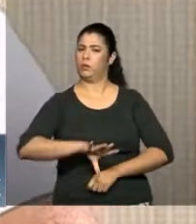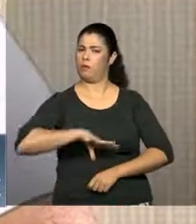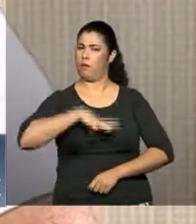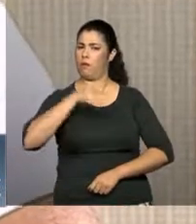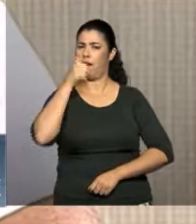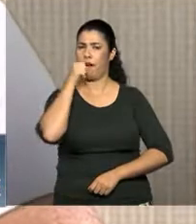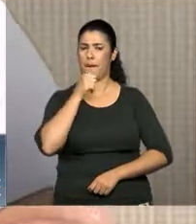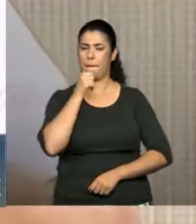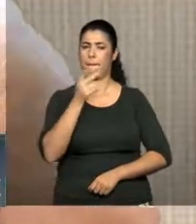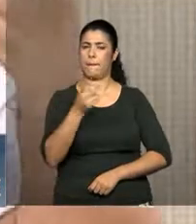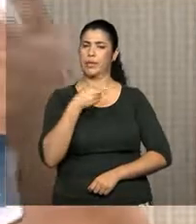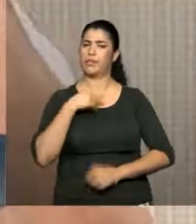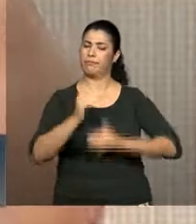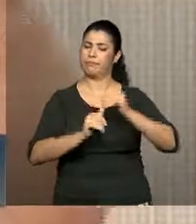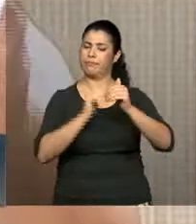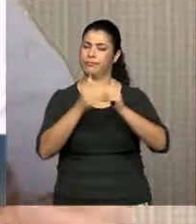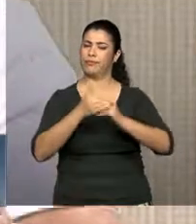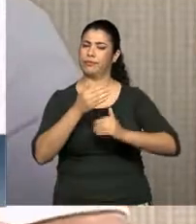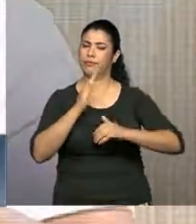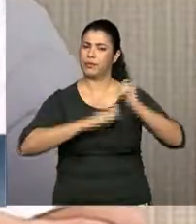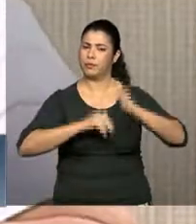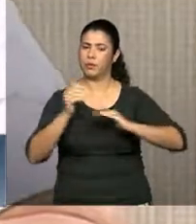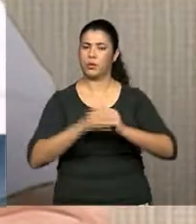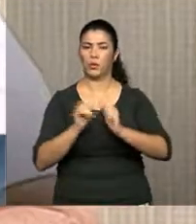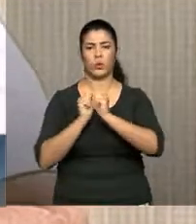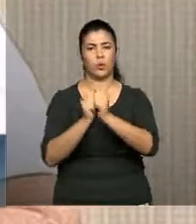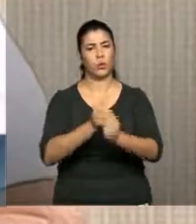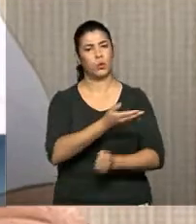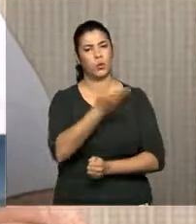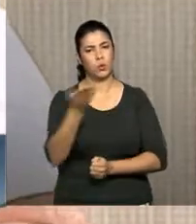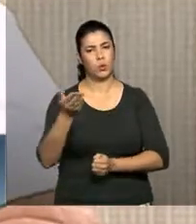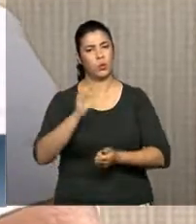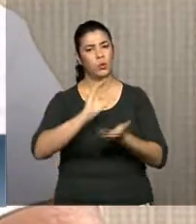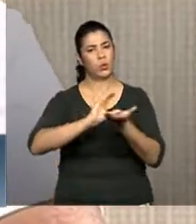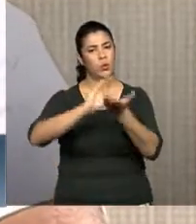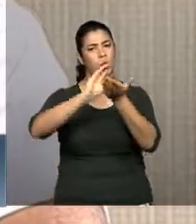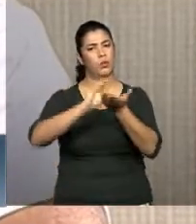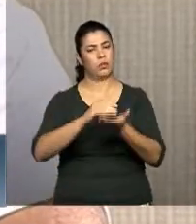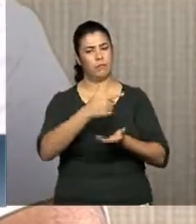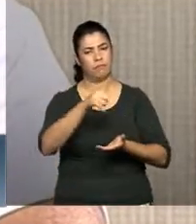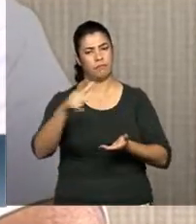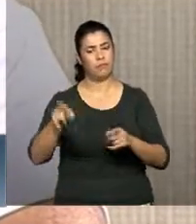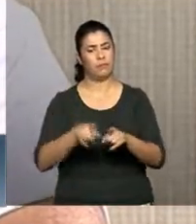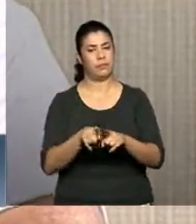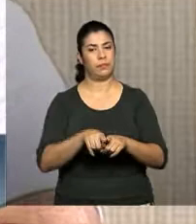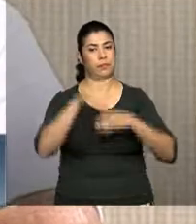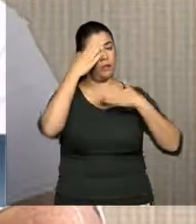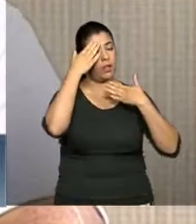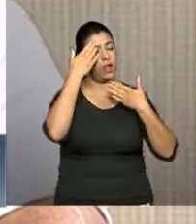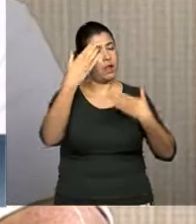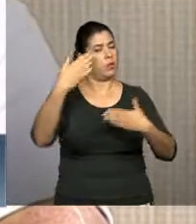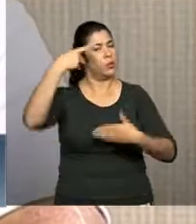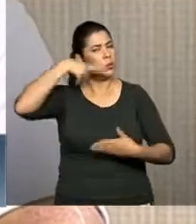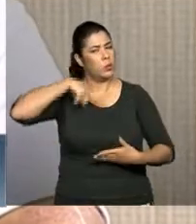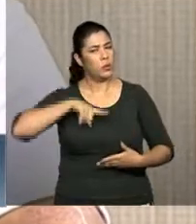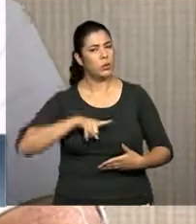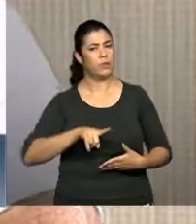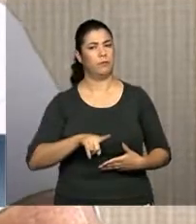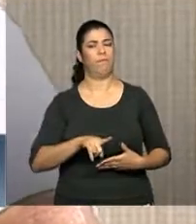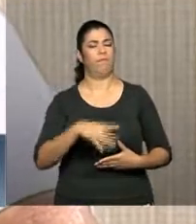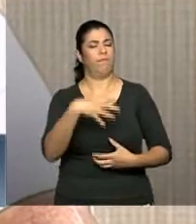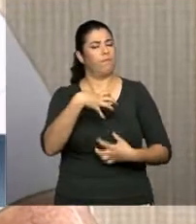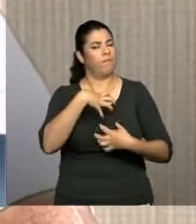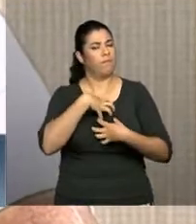e encaminharam e desenvolveram com a ajuda de todos os demais conselheiros agradecer profundamente a a